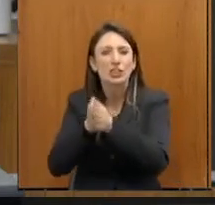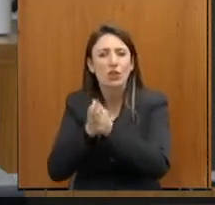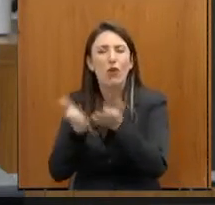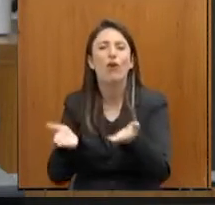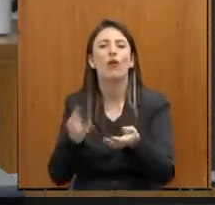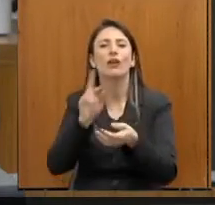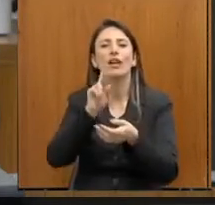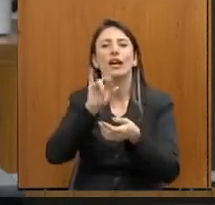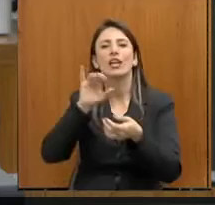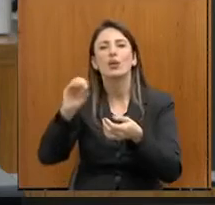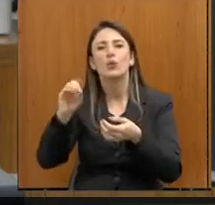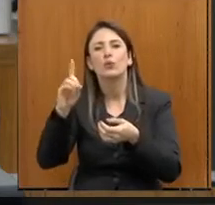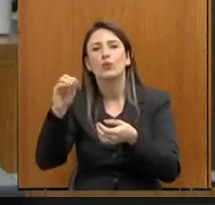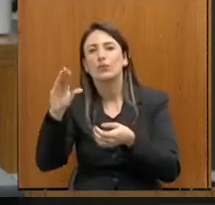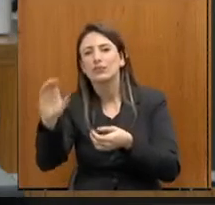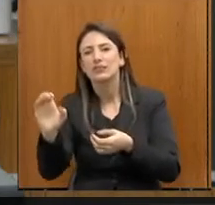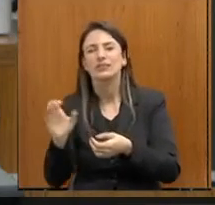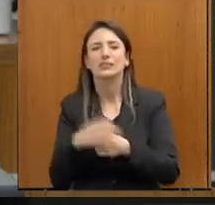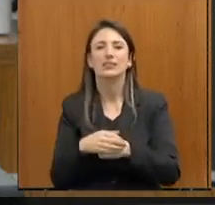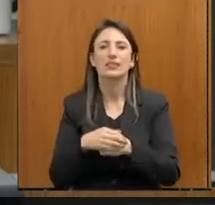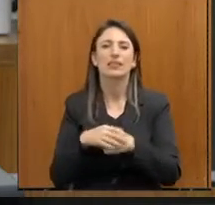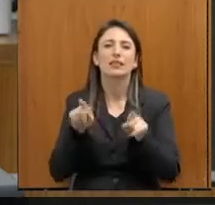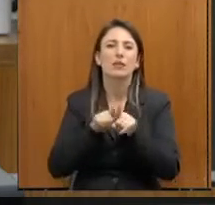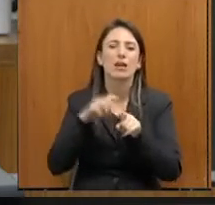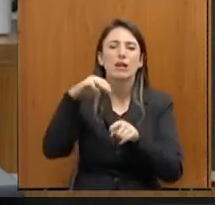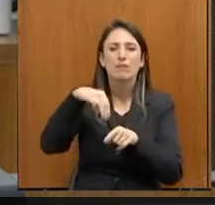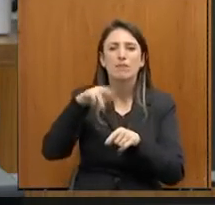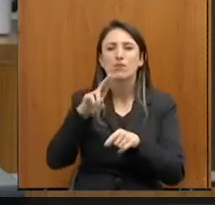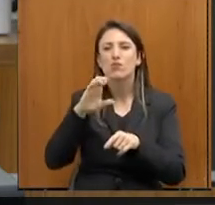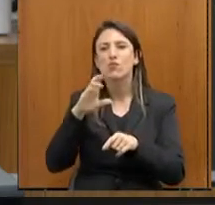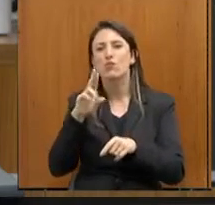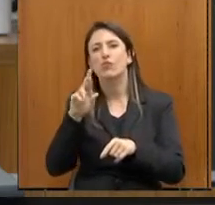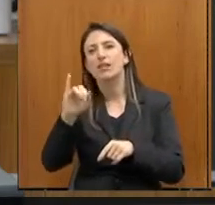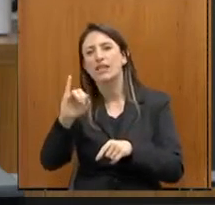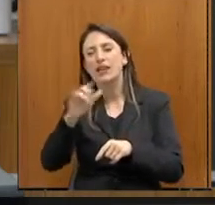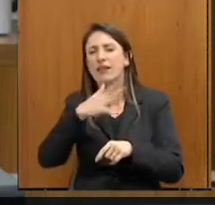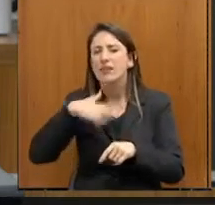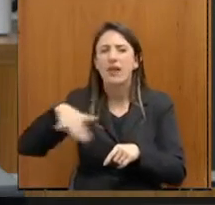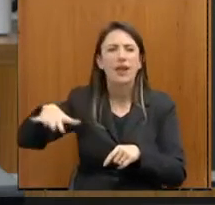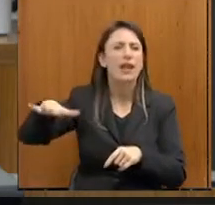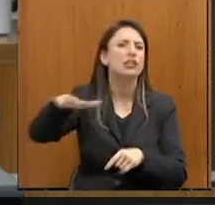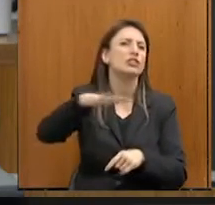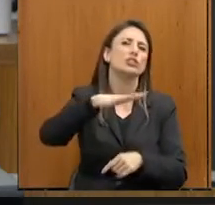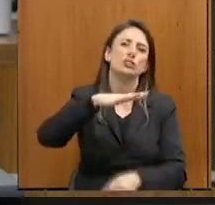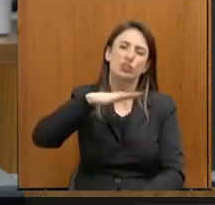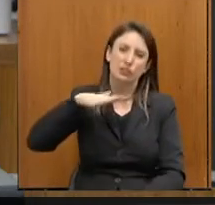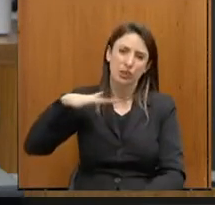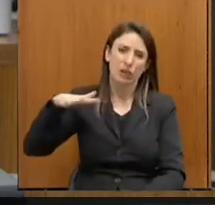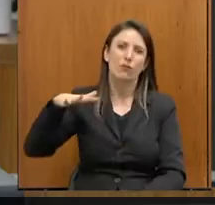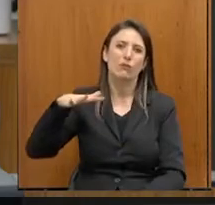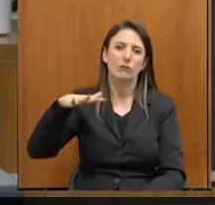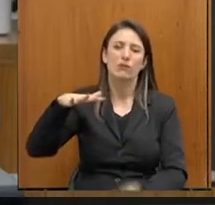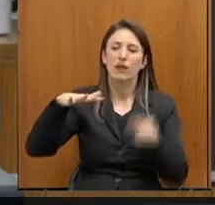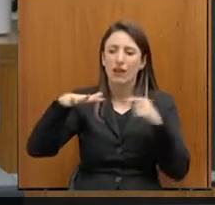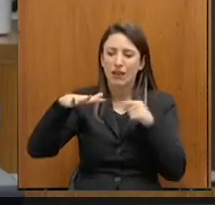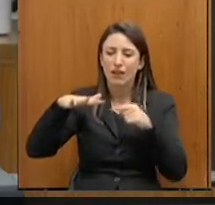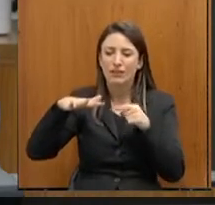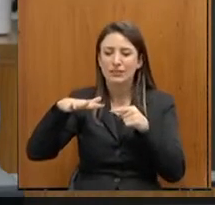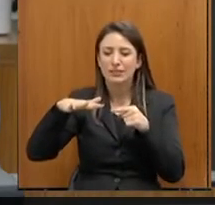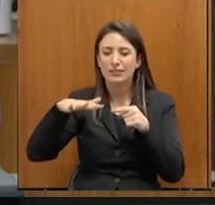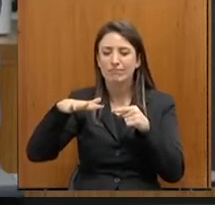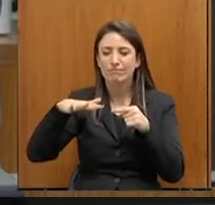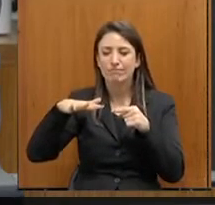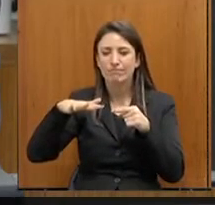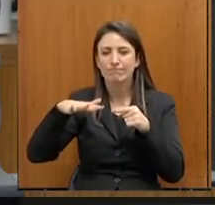beleza pela é o Mucuri enfim né são regiões que é talvez é